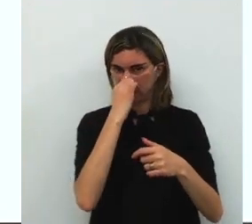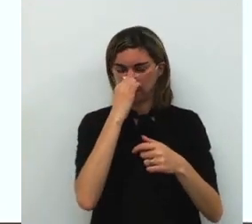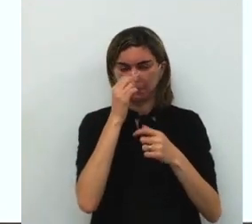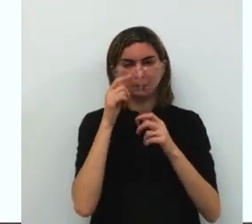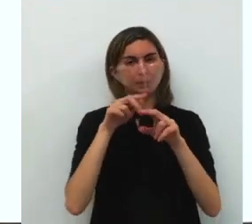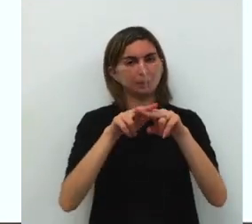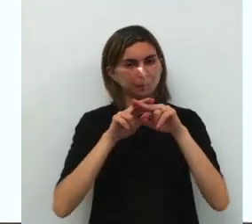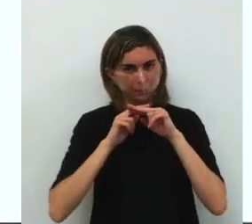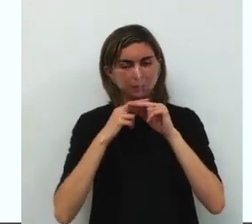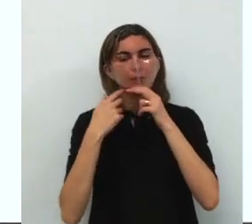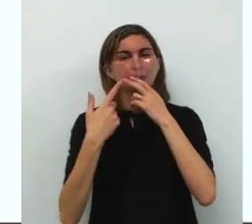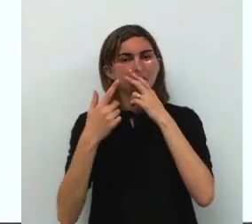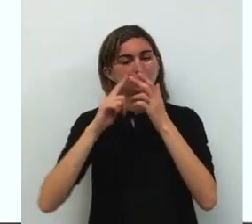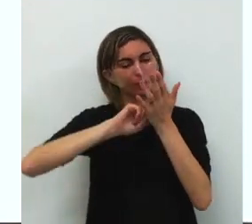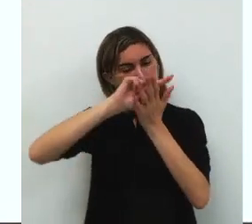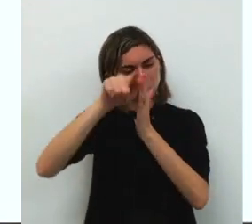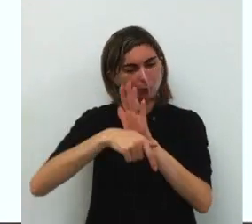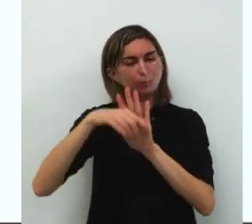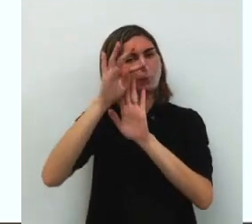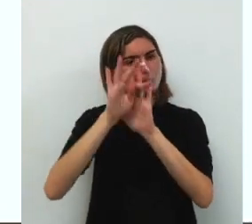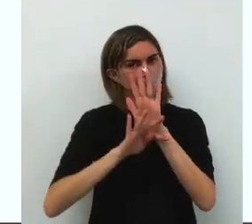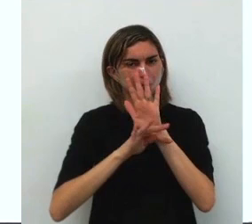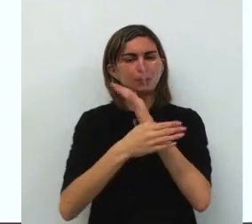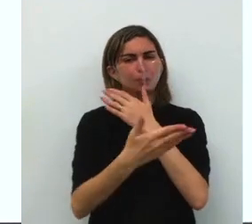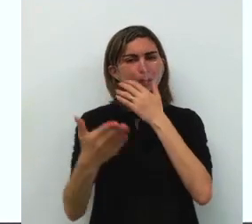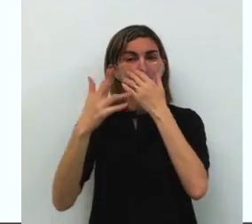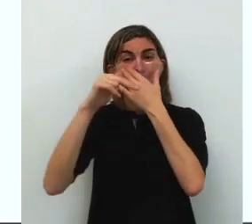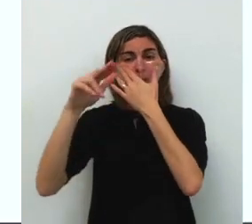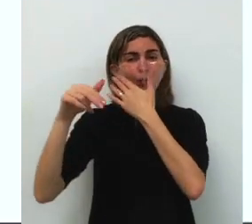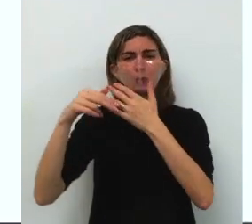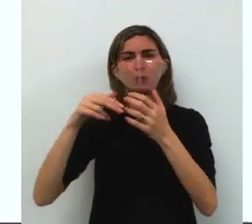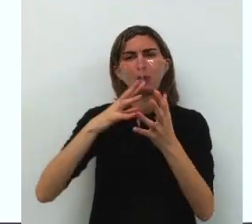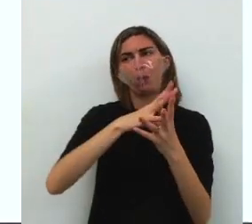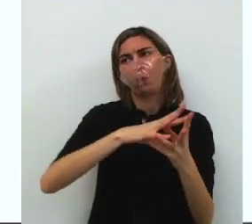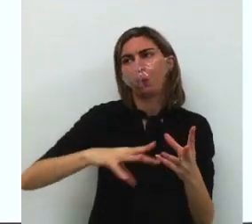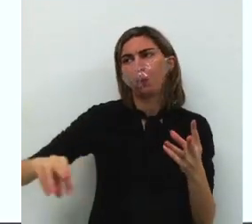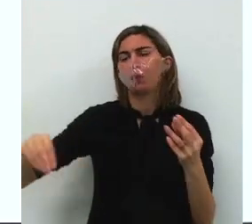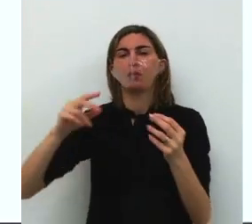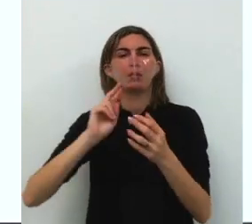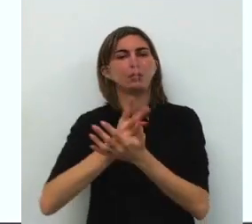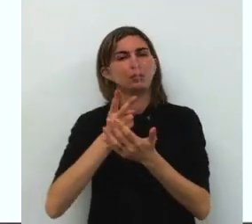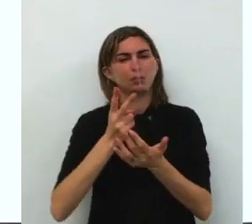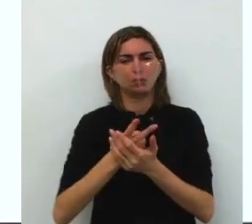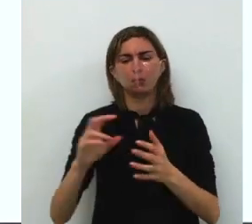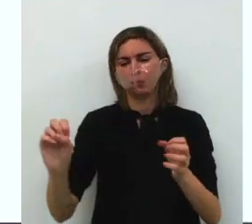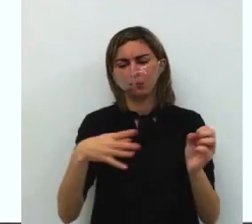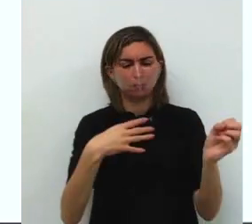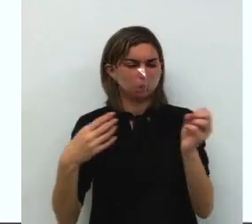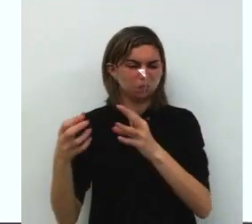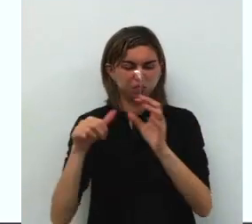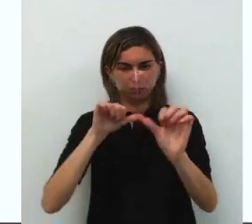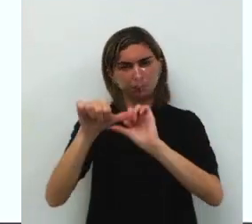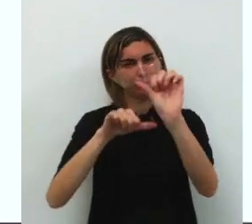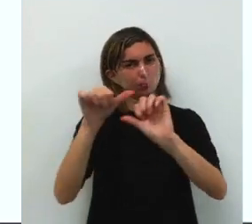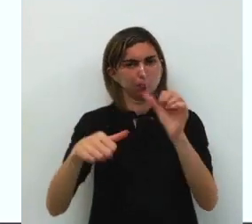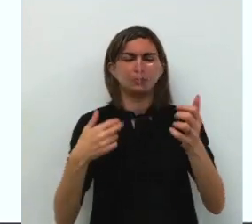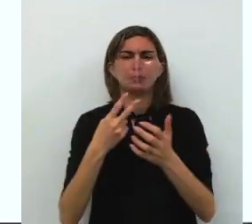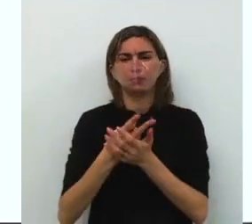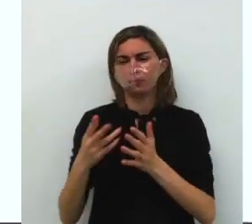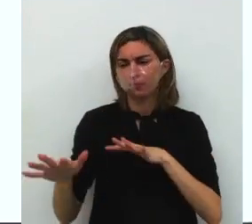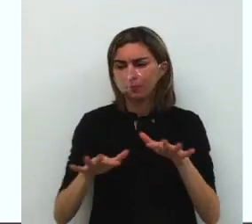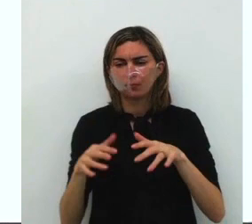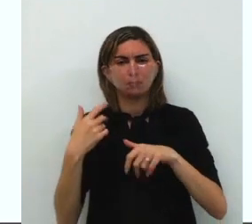cidadão. Por isso que é um gênero textual que ele nunca cai de moda. ele é sempre atual, ele se renova,